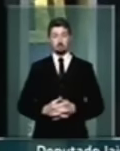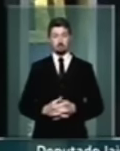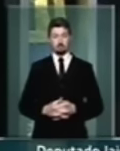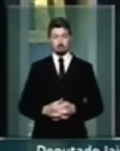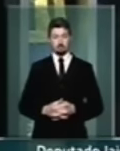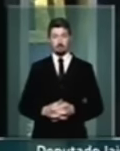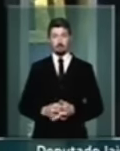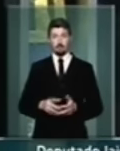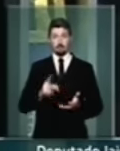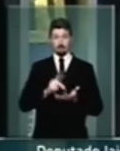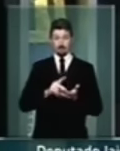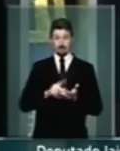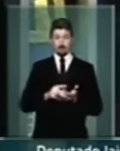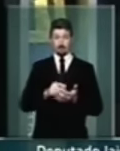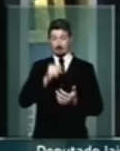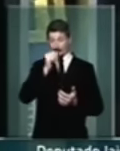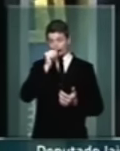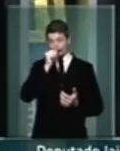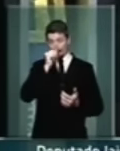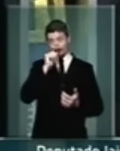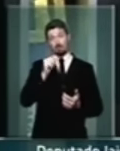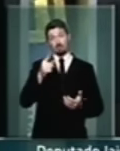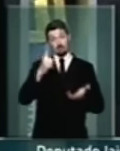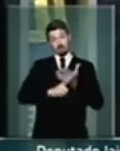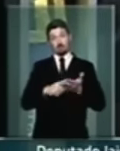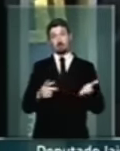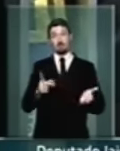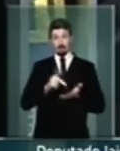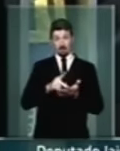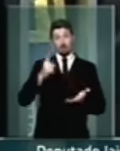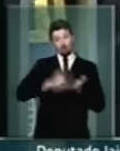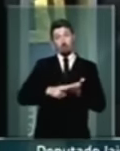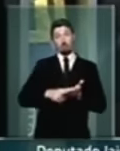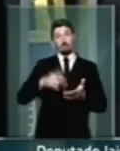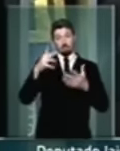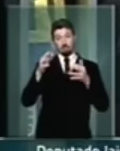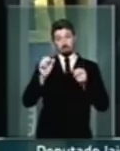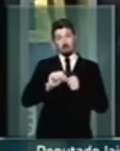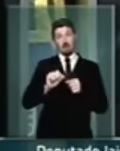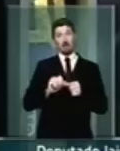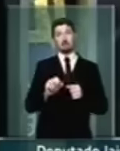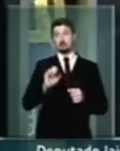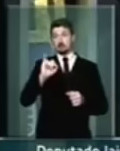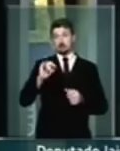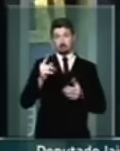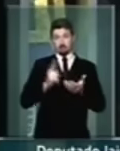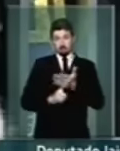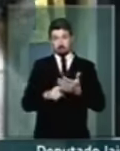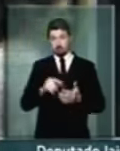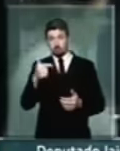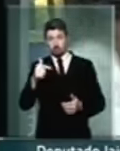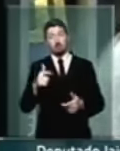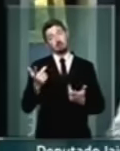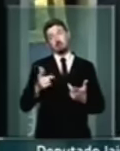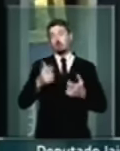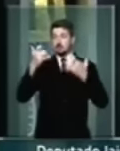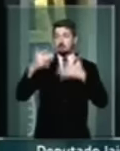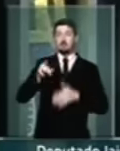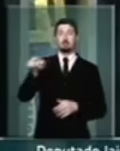é, cumpra-se, ou, se não é, dê uma satisfação aos militares. Eu estive a semana passada, no